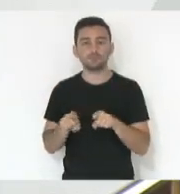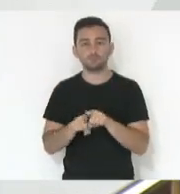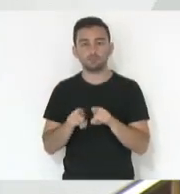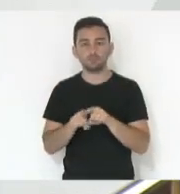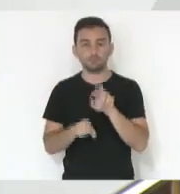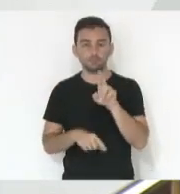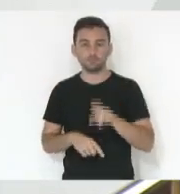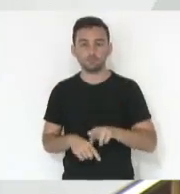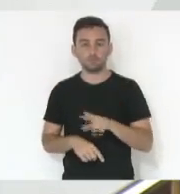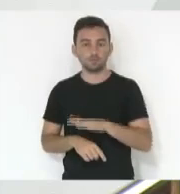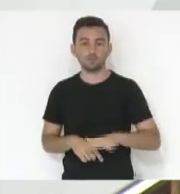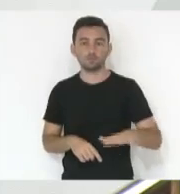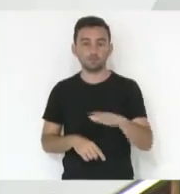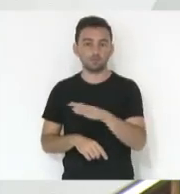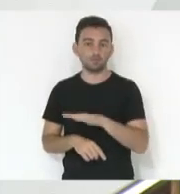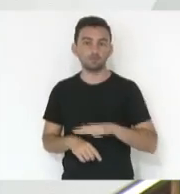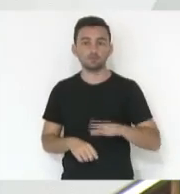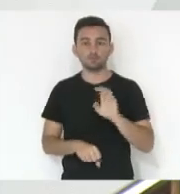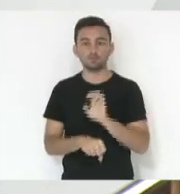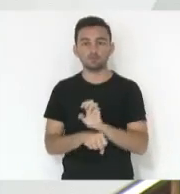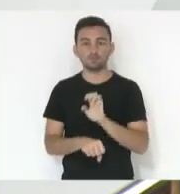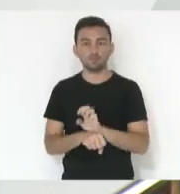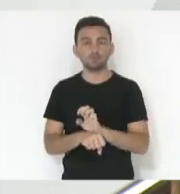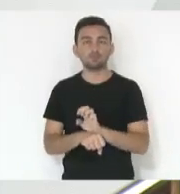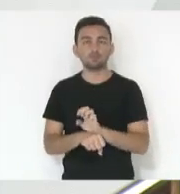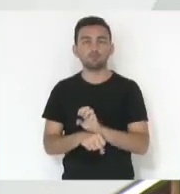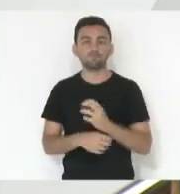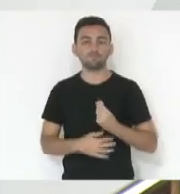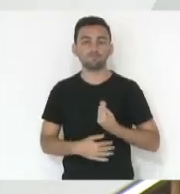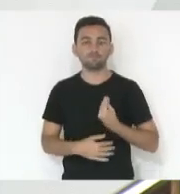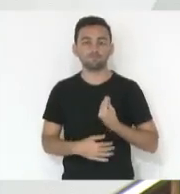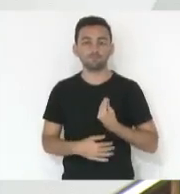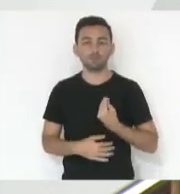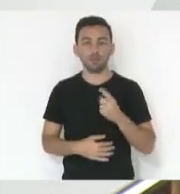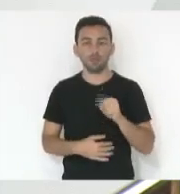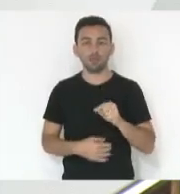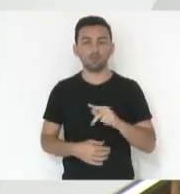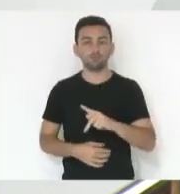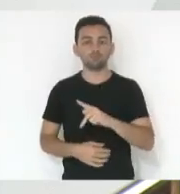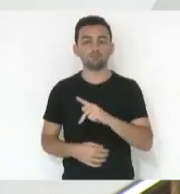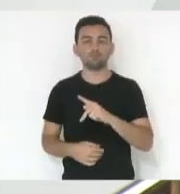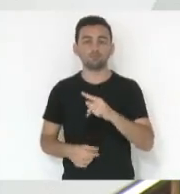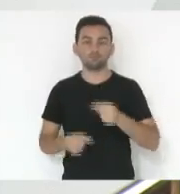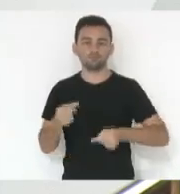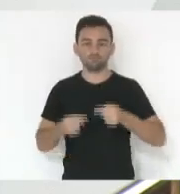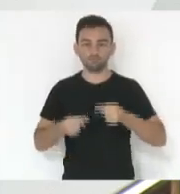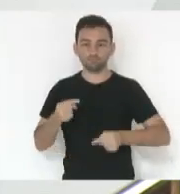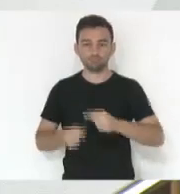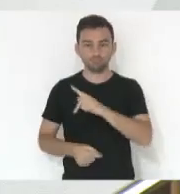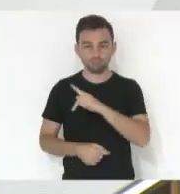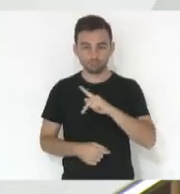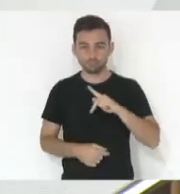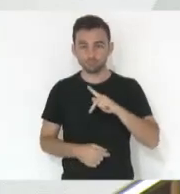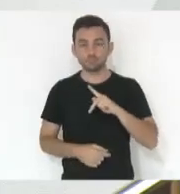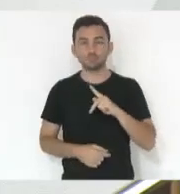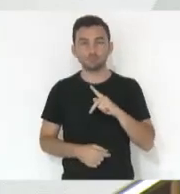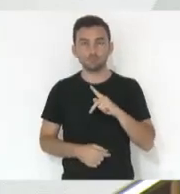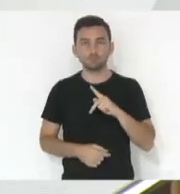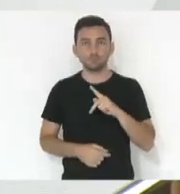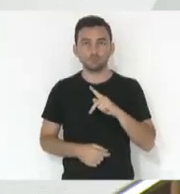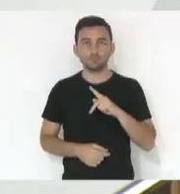do Estado, que são as políticas públicas. E, nesse